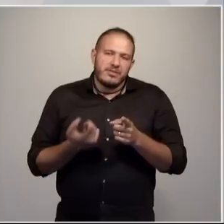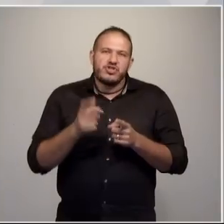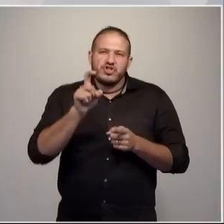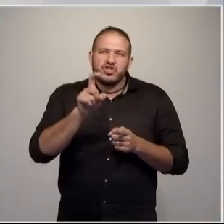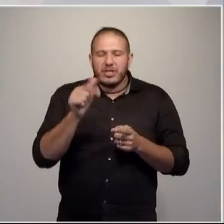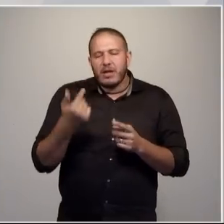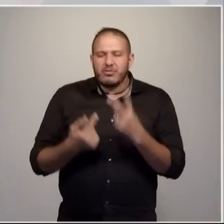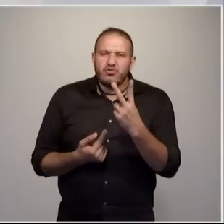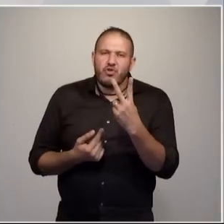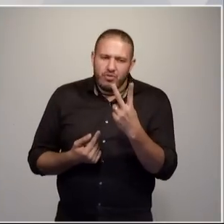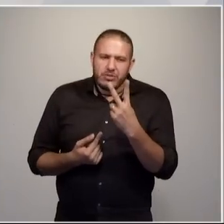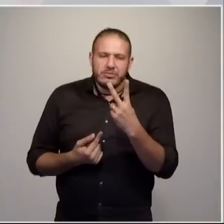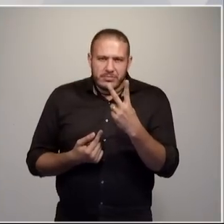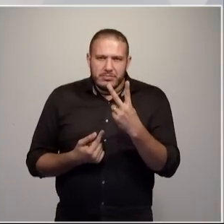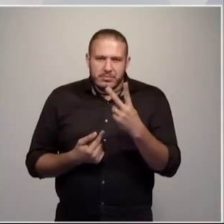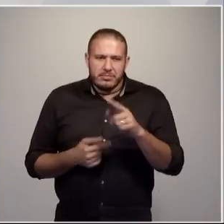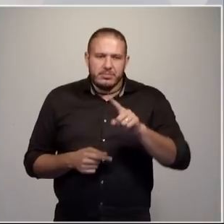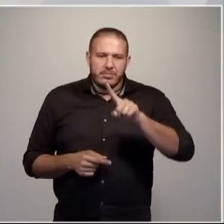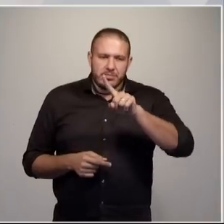x2